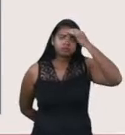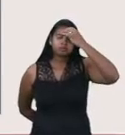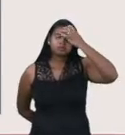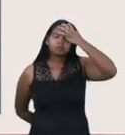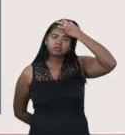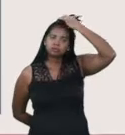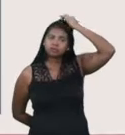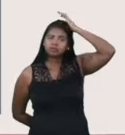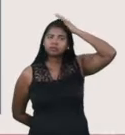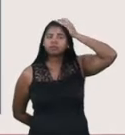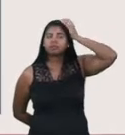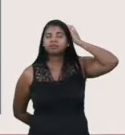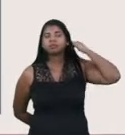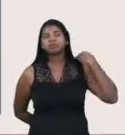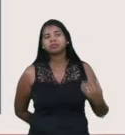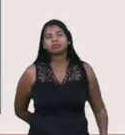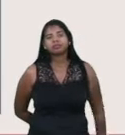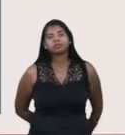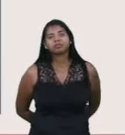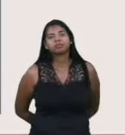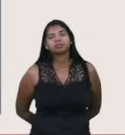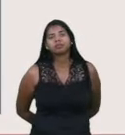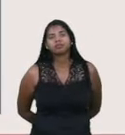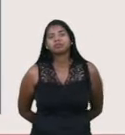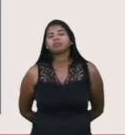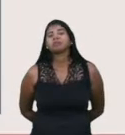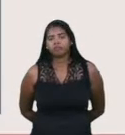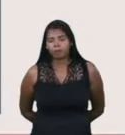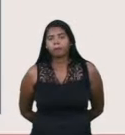nós vamos ter os fenômenos da